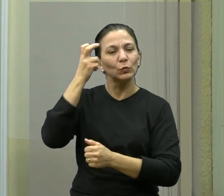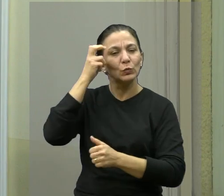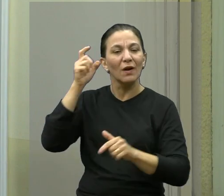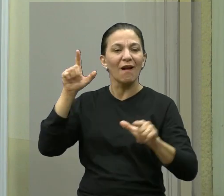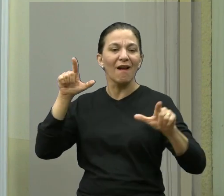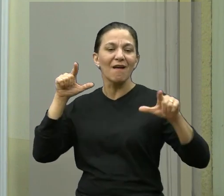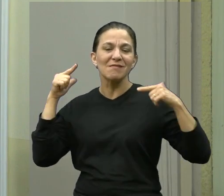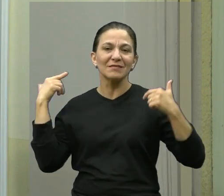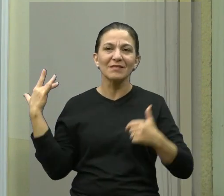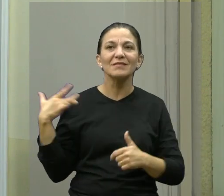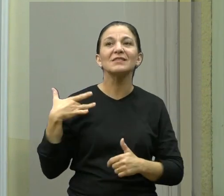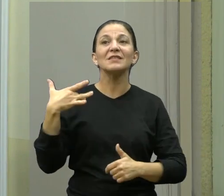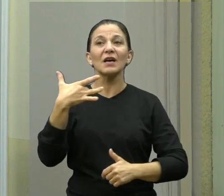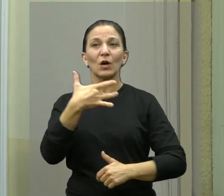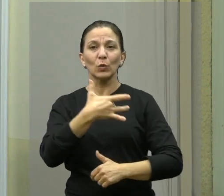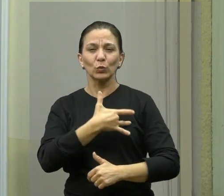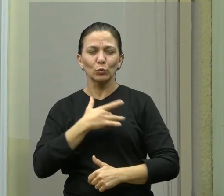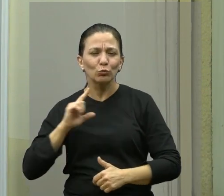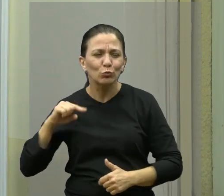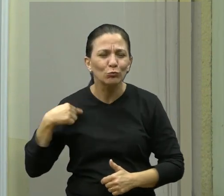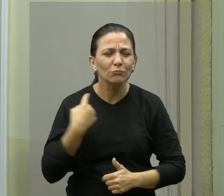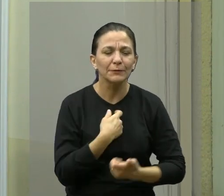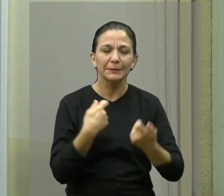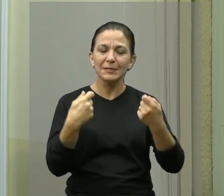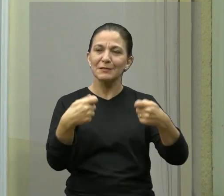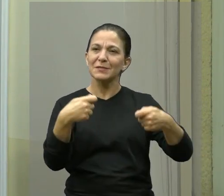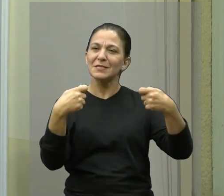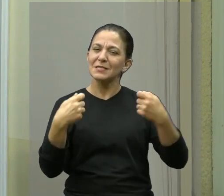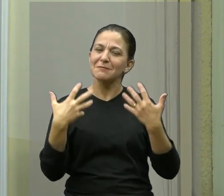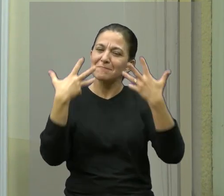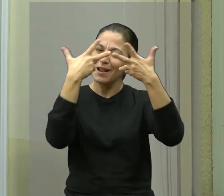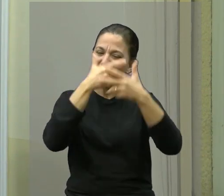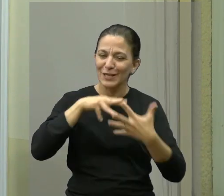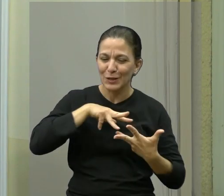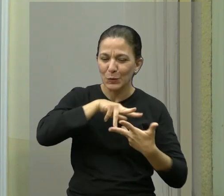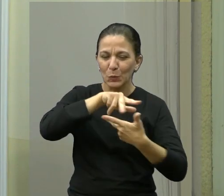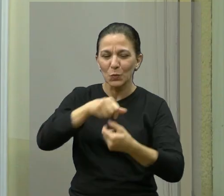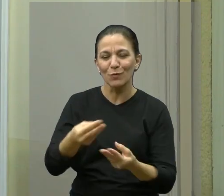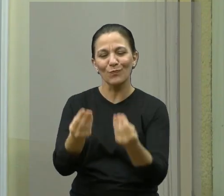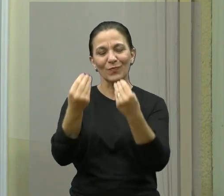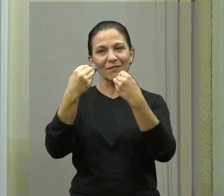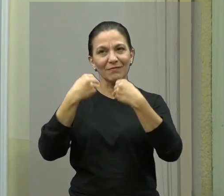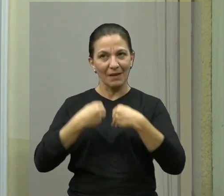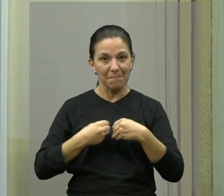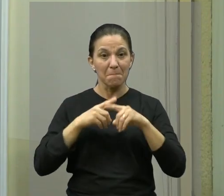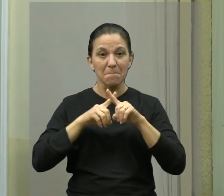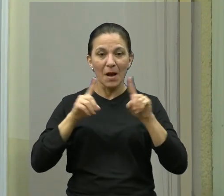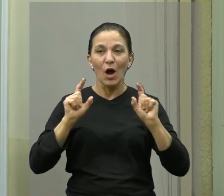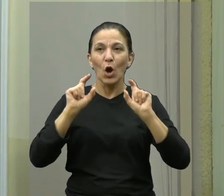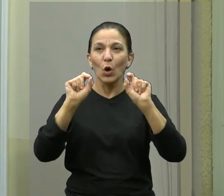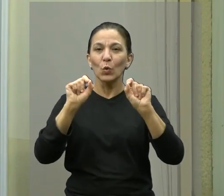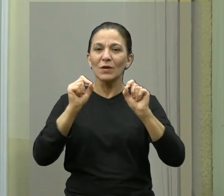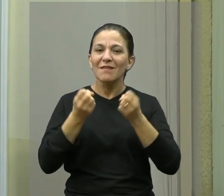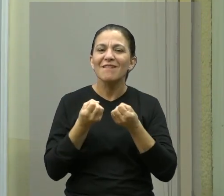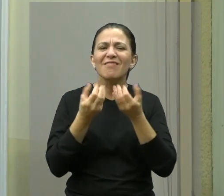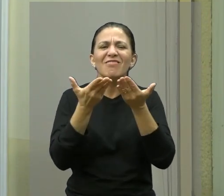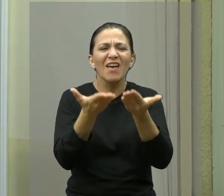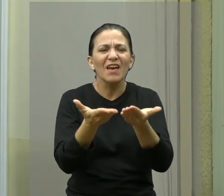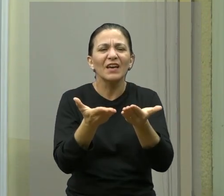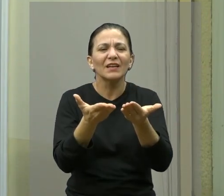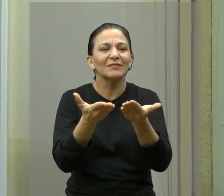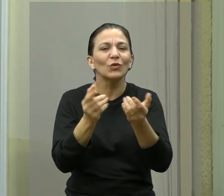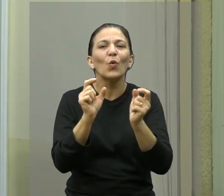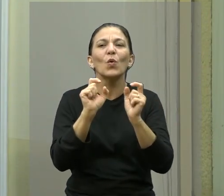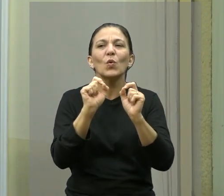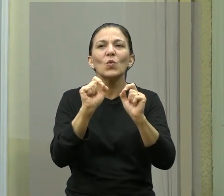lazer e saúde. O quanto todos nós merecemos a beleza que o mundo tem a oferecer. Mas o que de fato é oferecido para